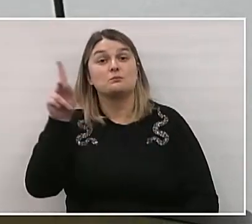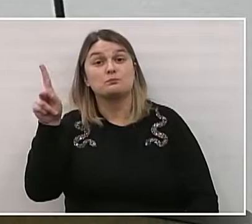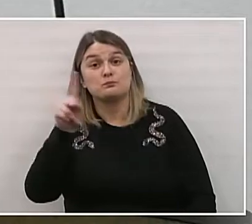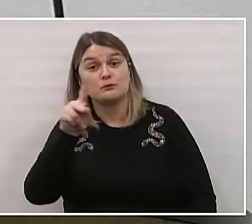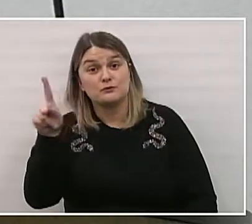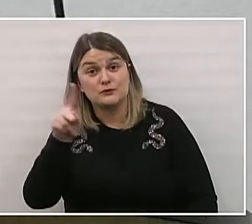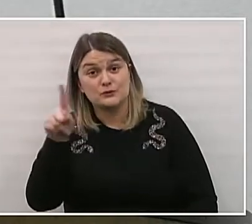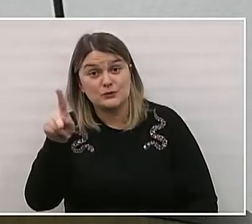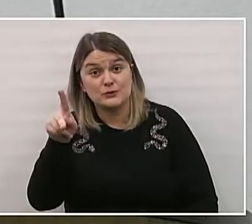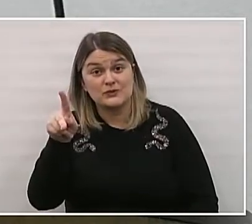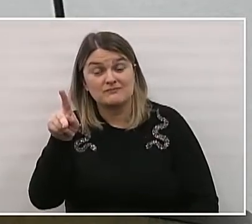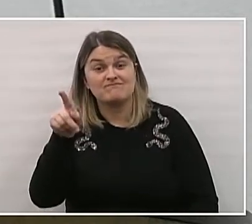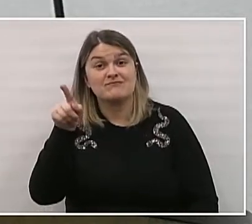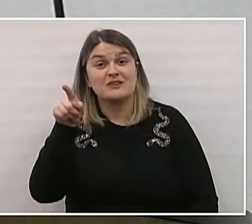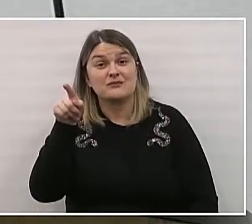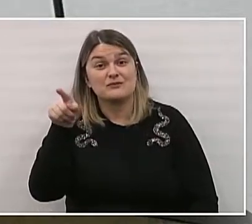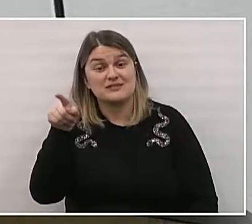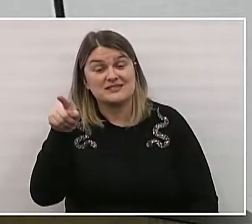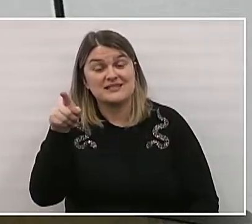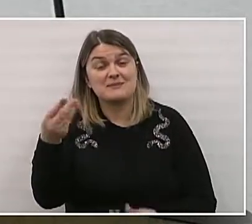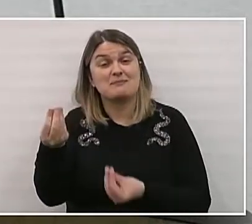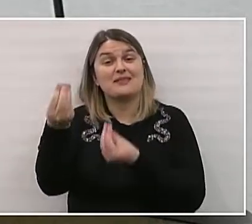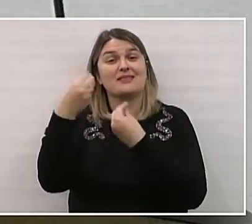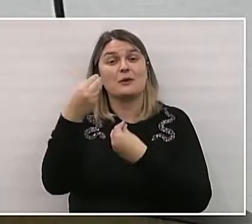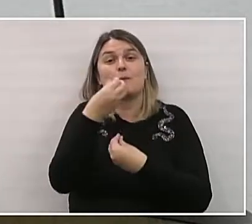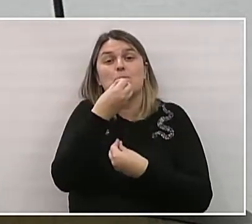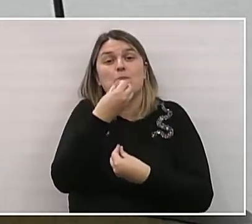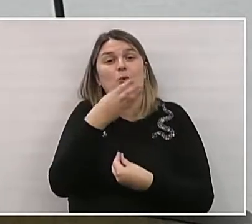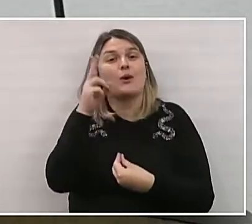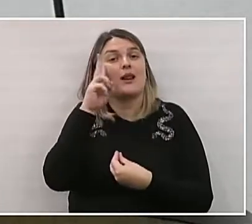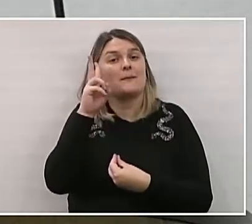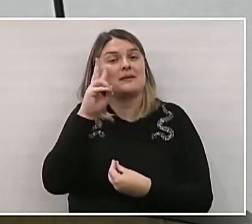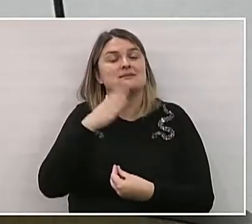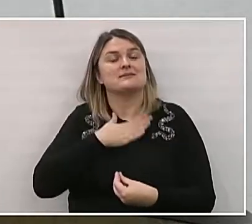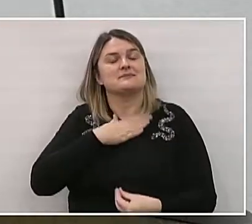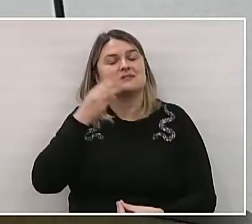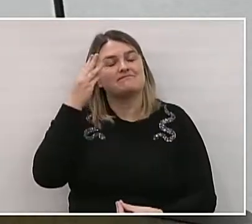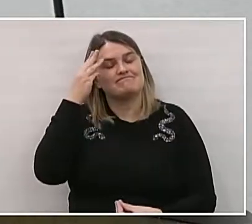Professora, sabia que a senhora deixou muitas boas lembranças em minha memória.